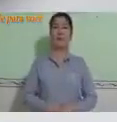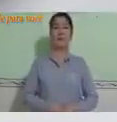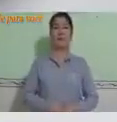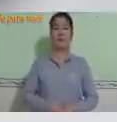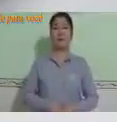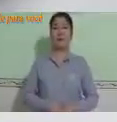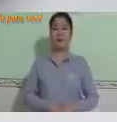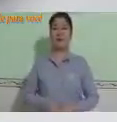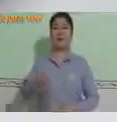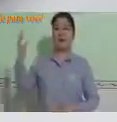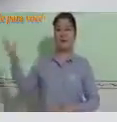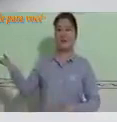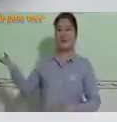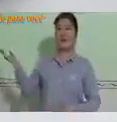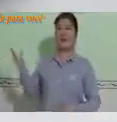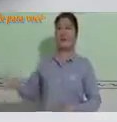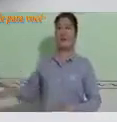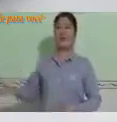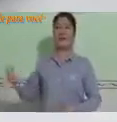e diminui a fome.